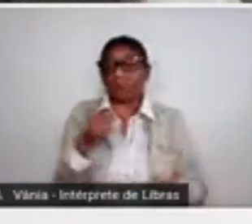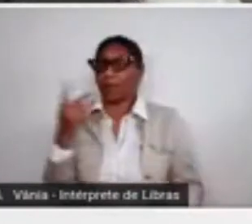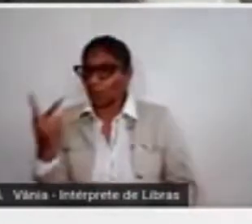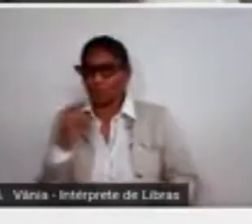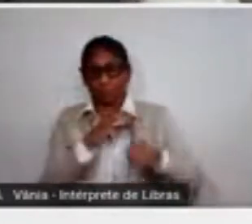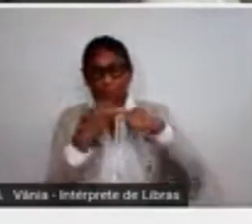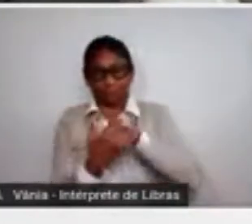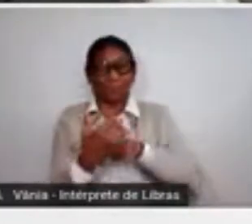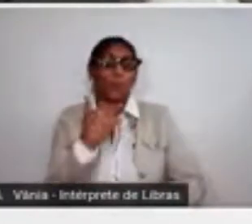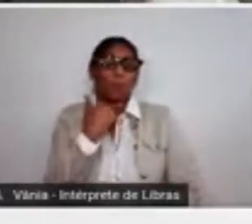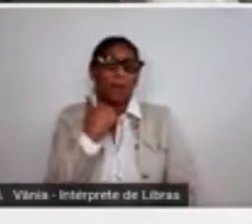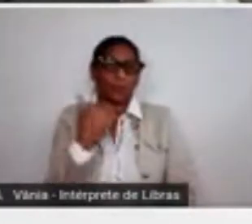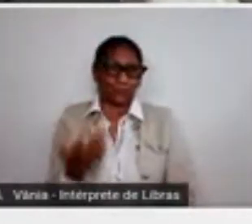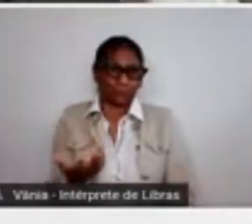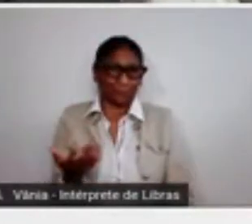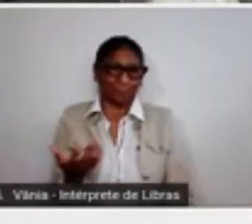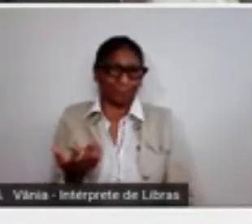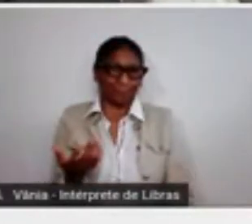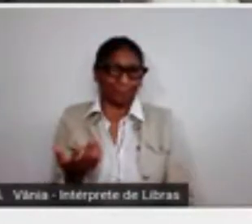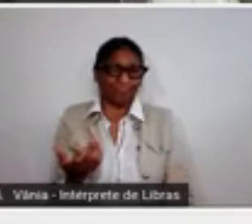para ficar claro. Aqui apenas para